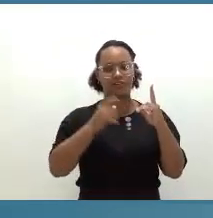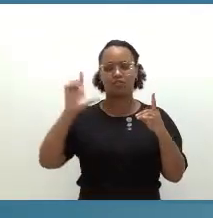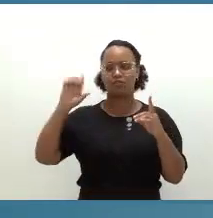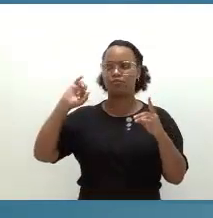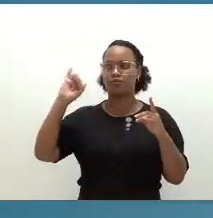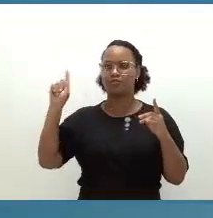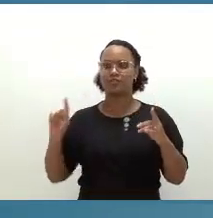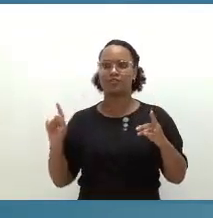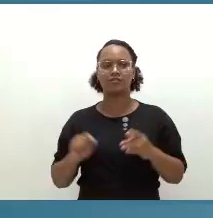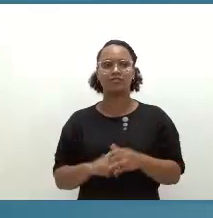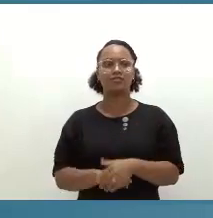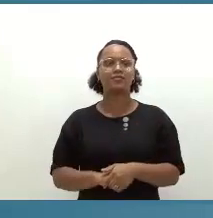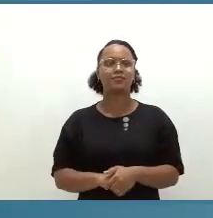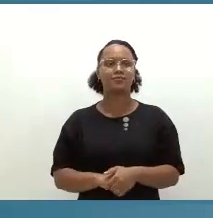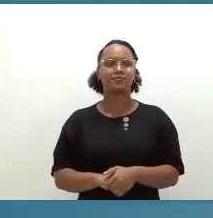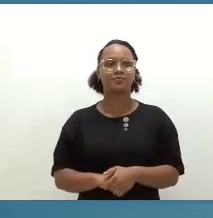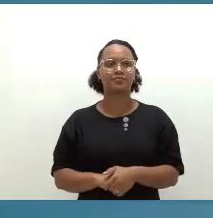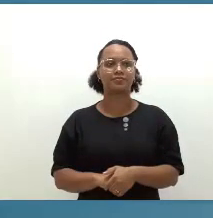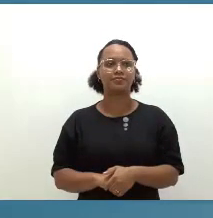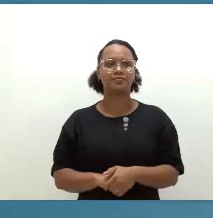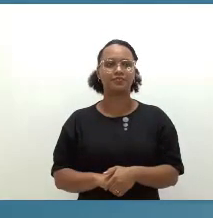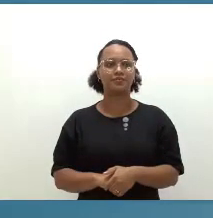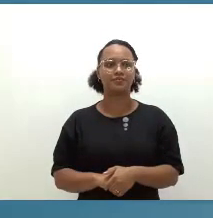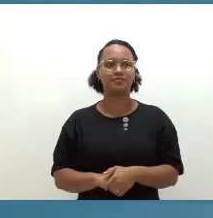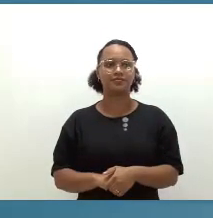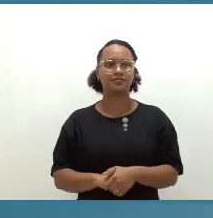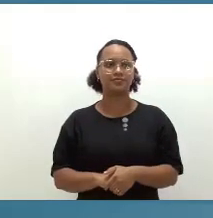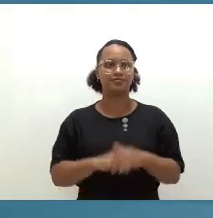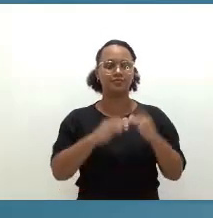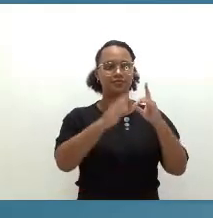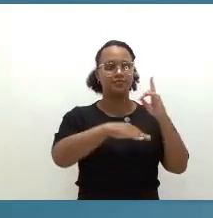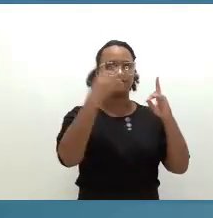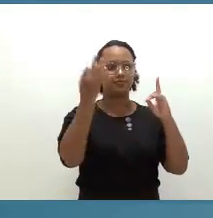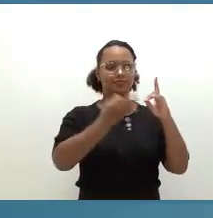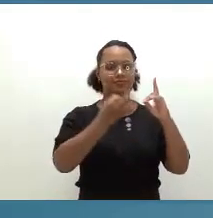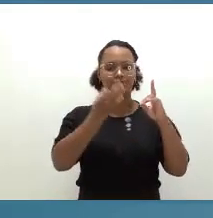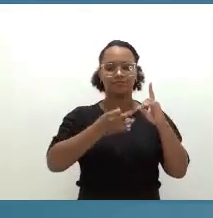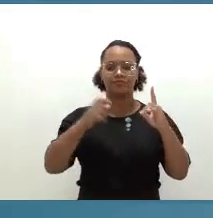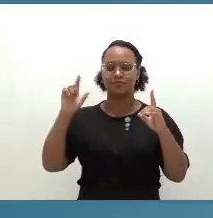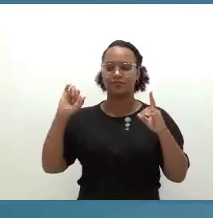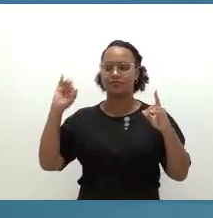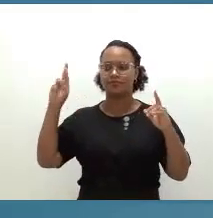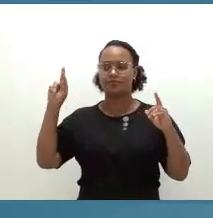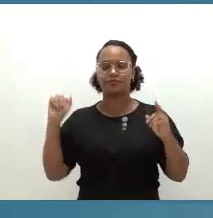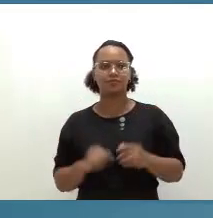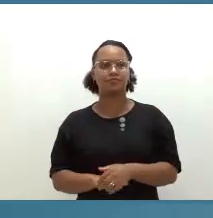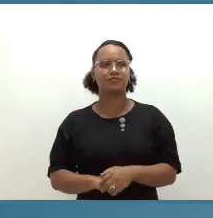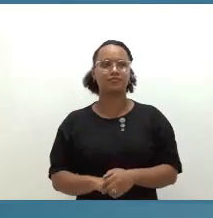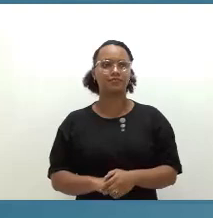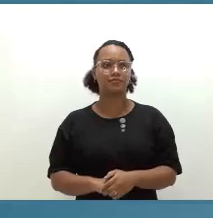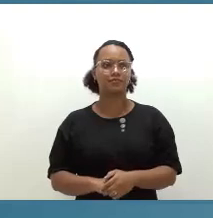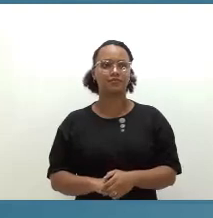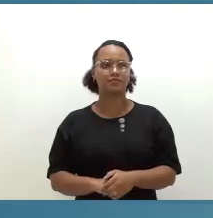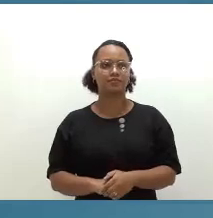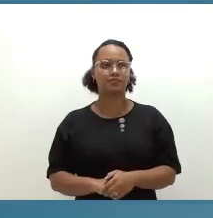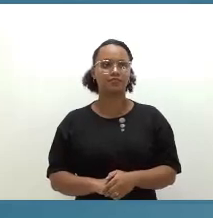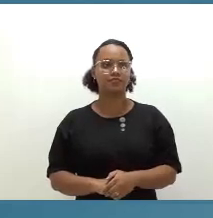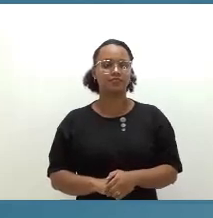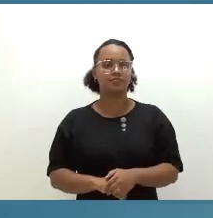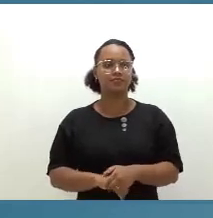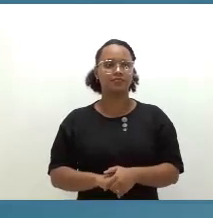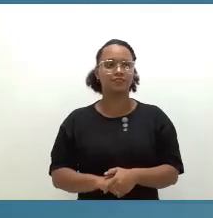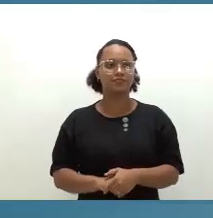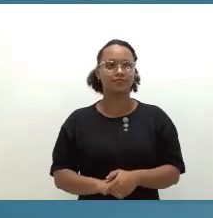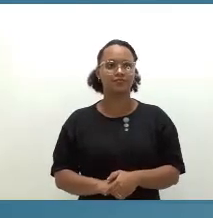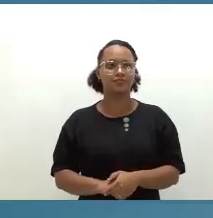Neto. Desembargador Maíra, com a Vossa Excelência. Senhor presidente,